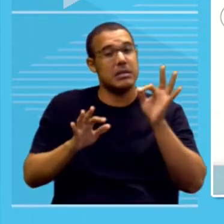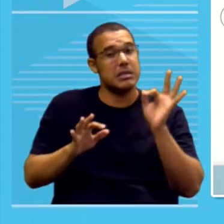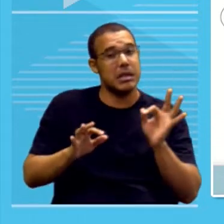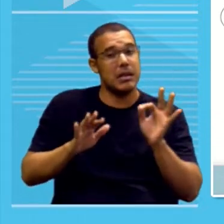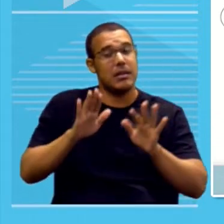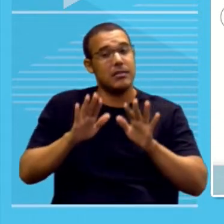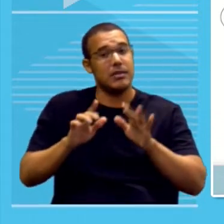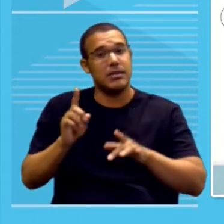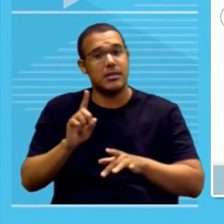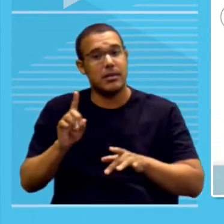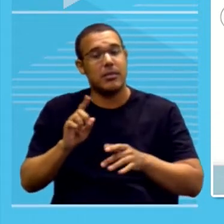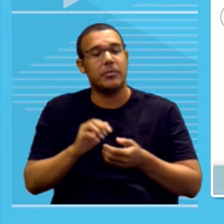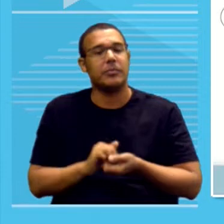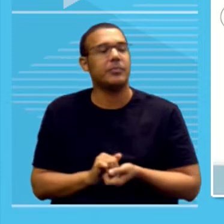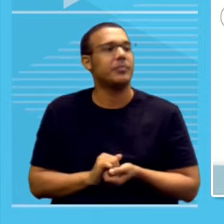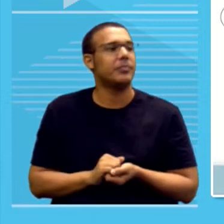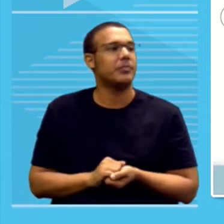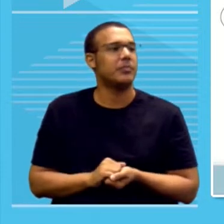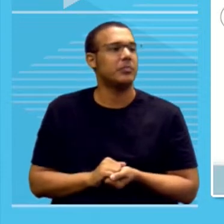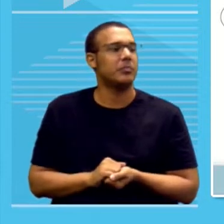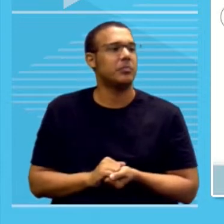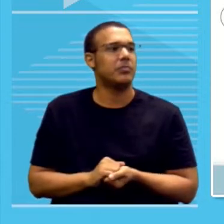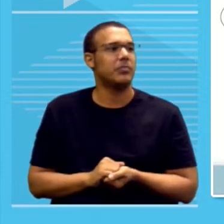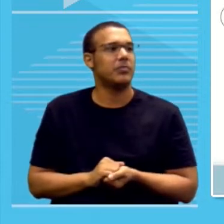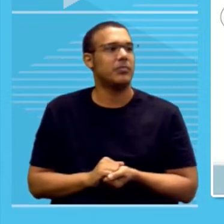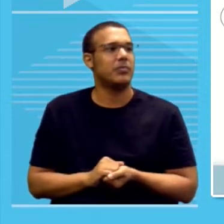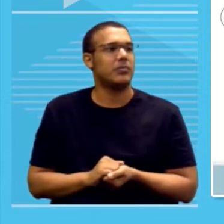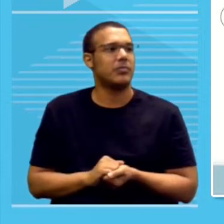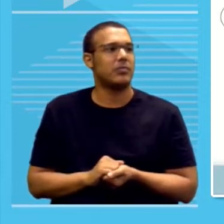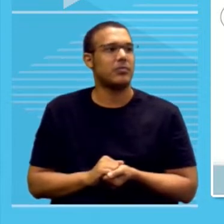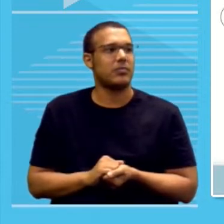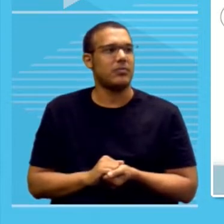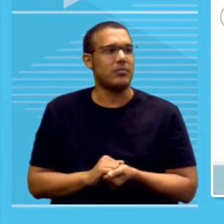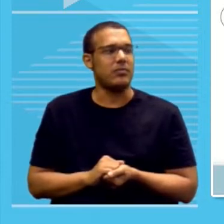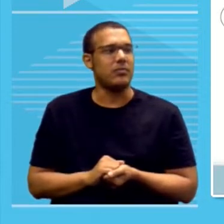não por quê Professor porque às vezes